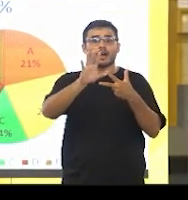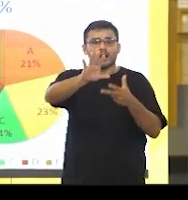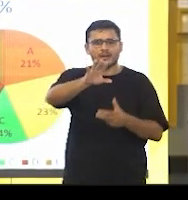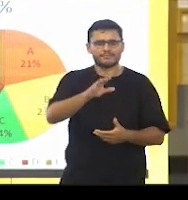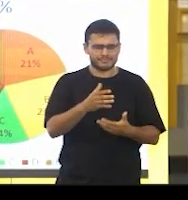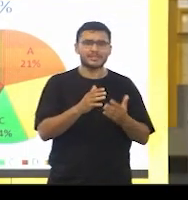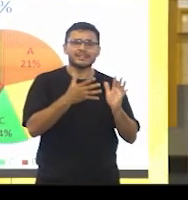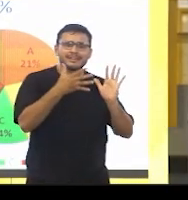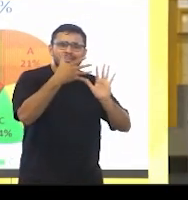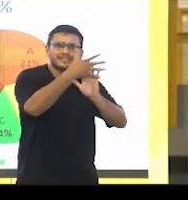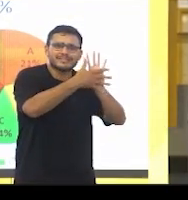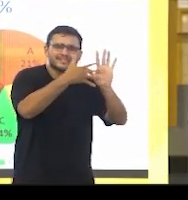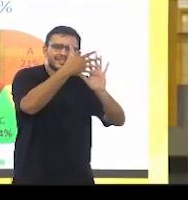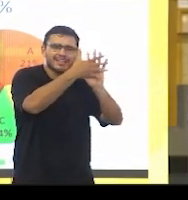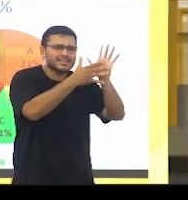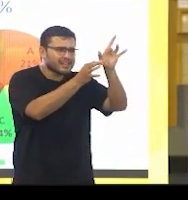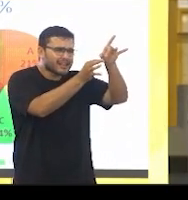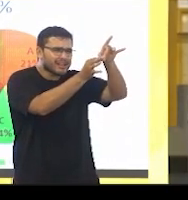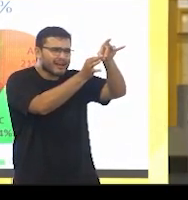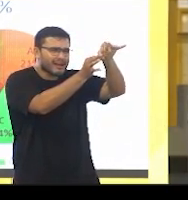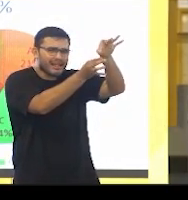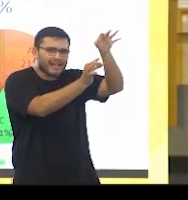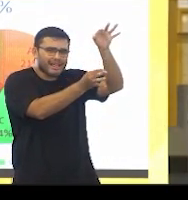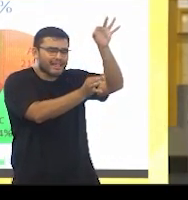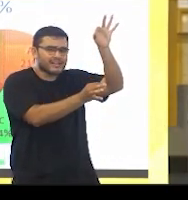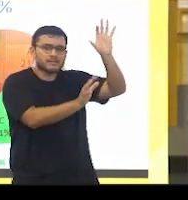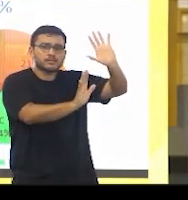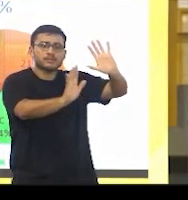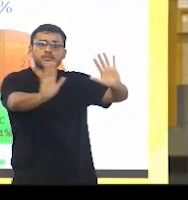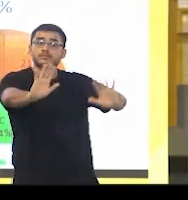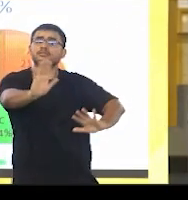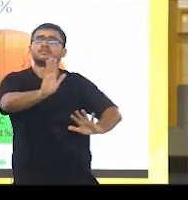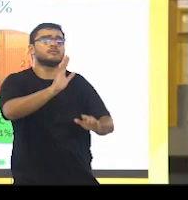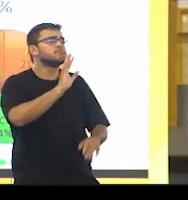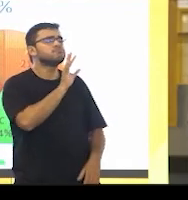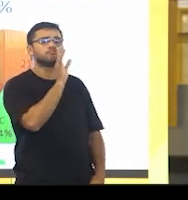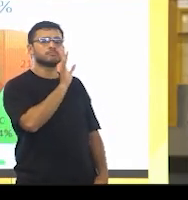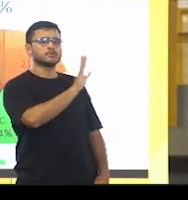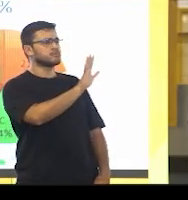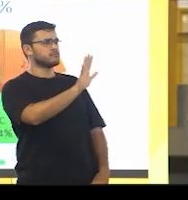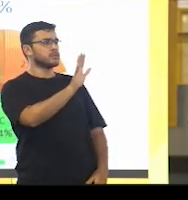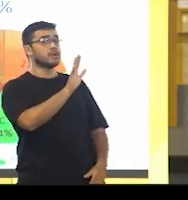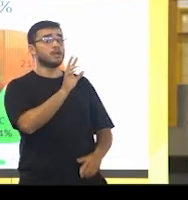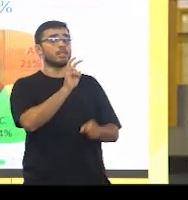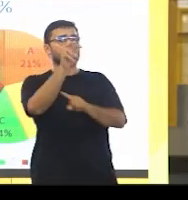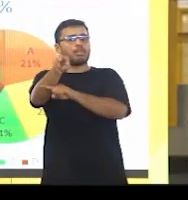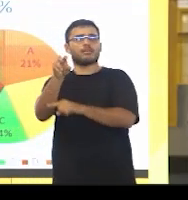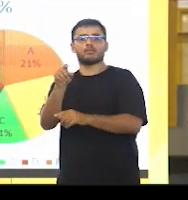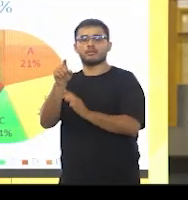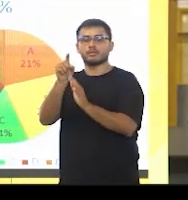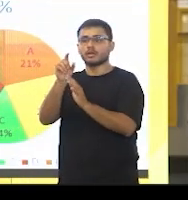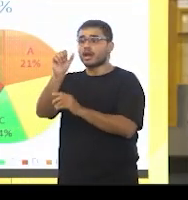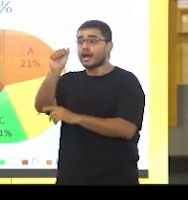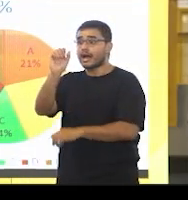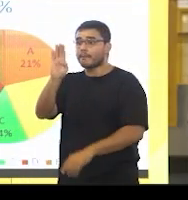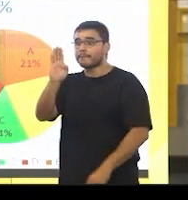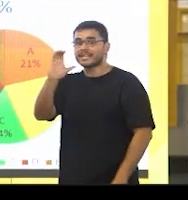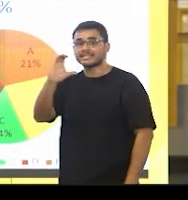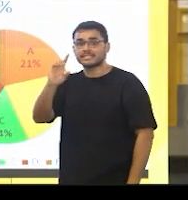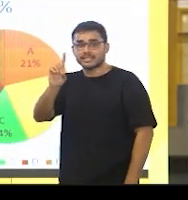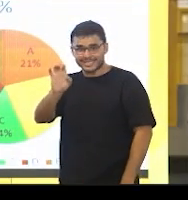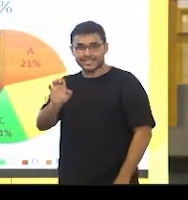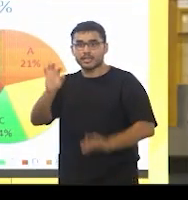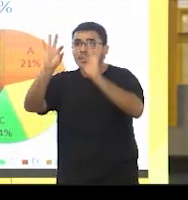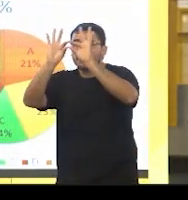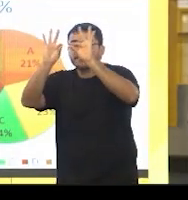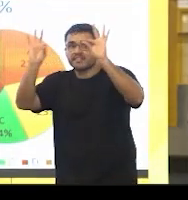o texto que é proposto para a resolução da questão, você tem que começar aqui, ó. Nisso que nós chamamos de texto